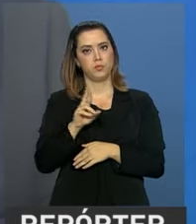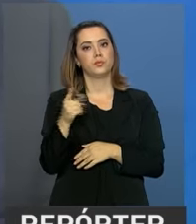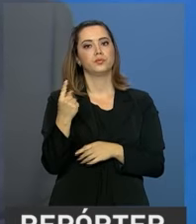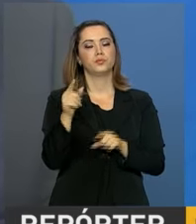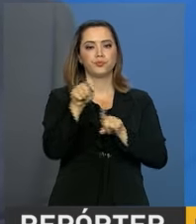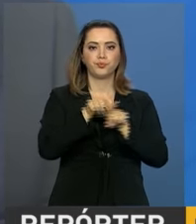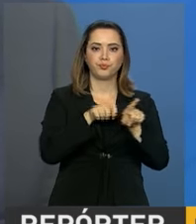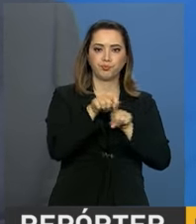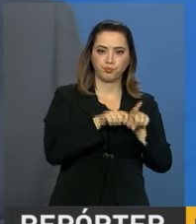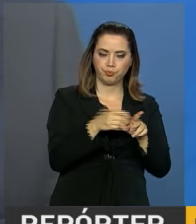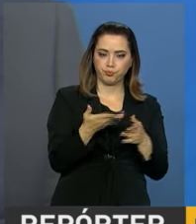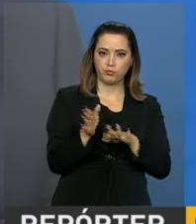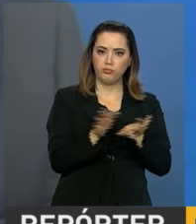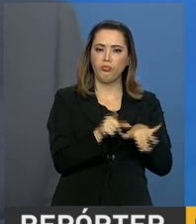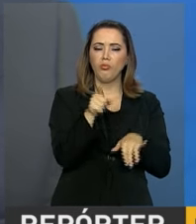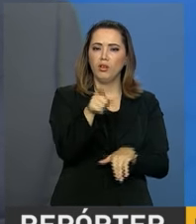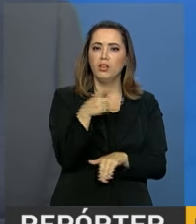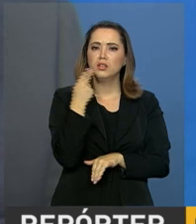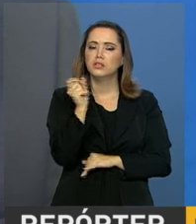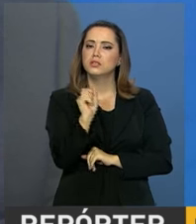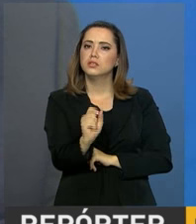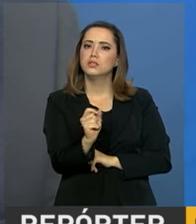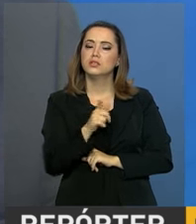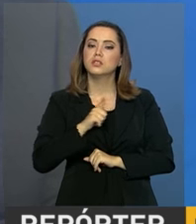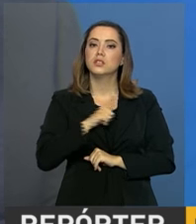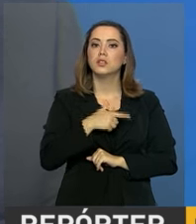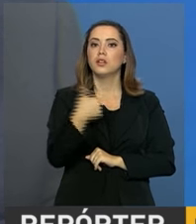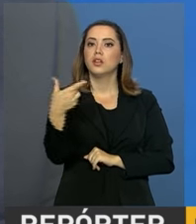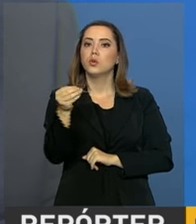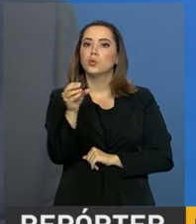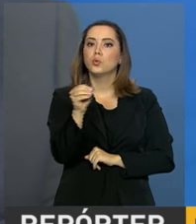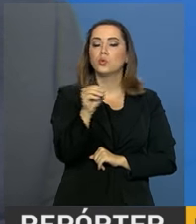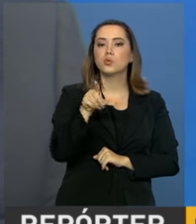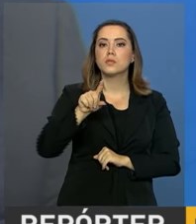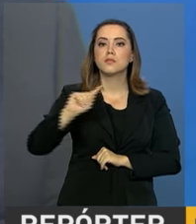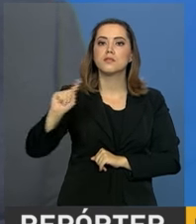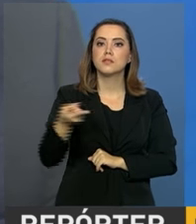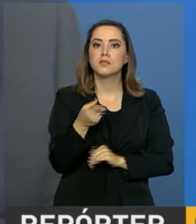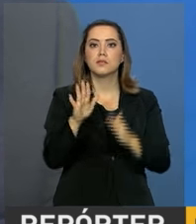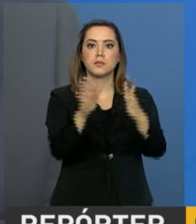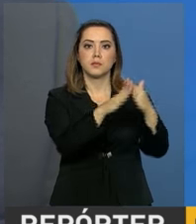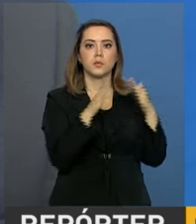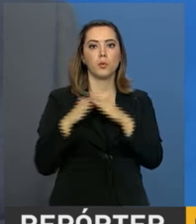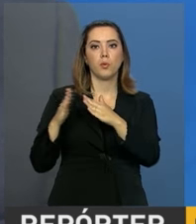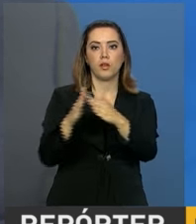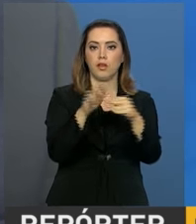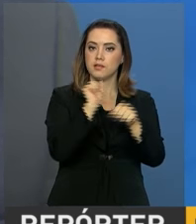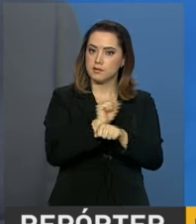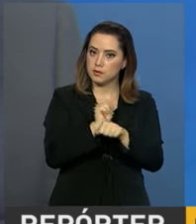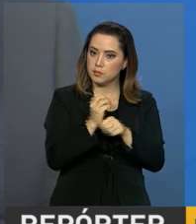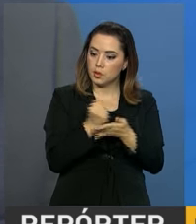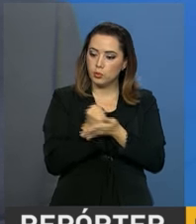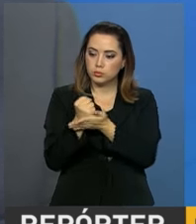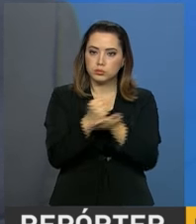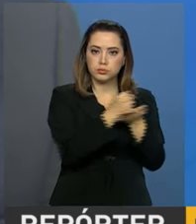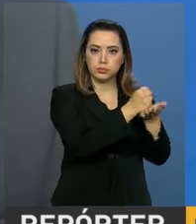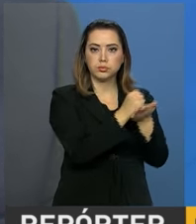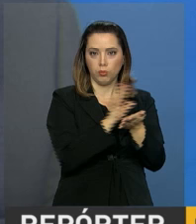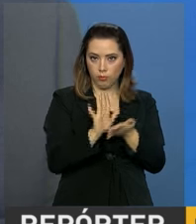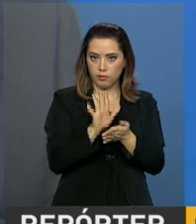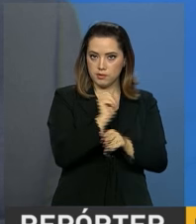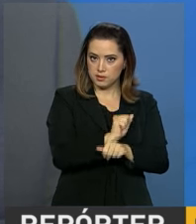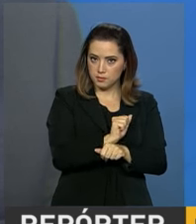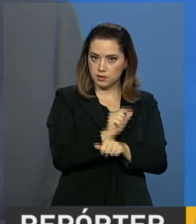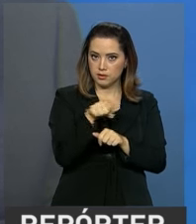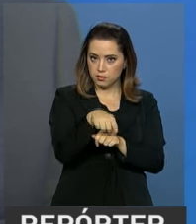mil unidades que ainda não foram entregues, que ainda não têm os seus destinatários, e esse